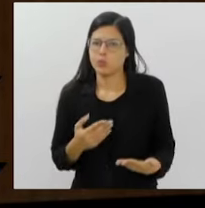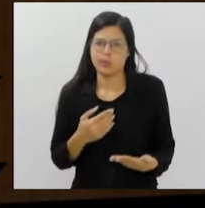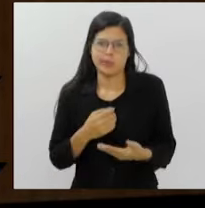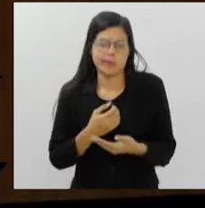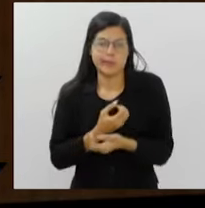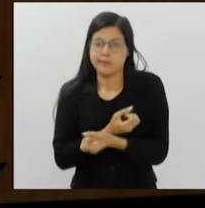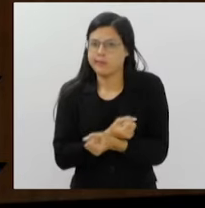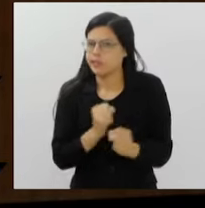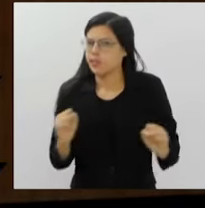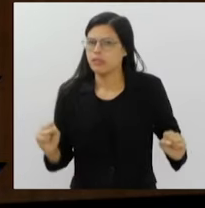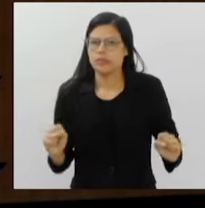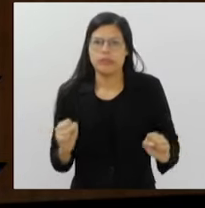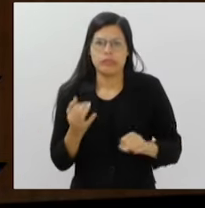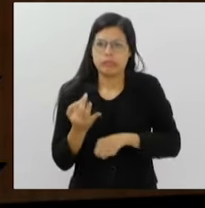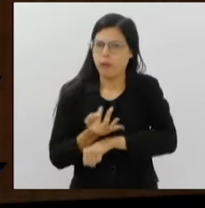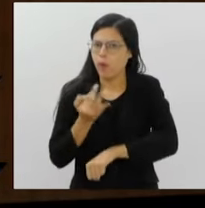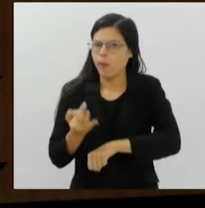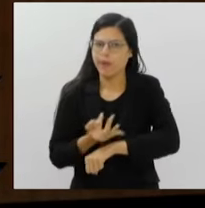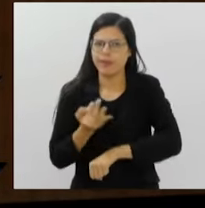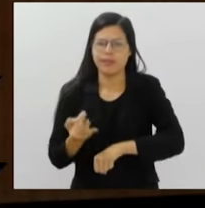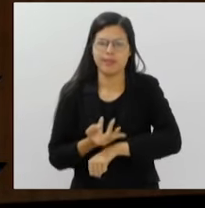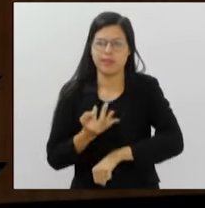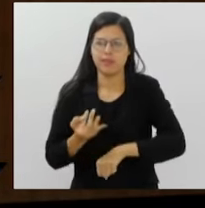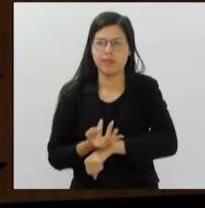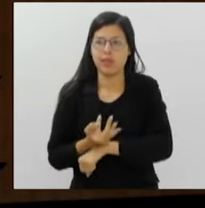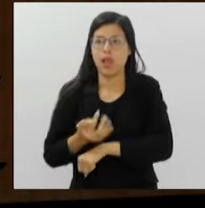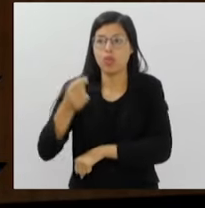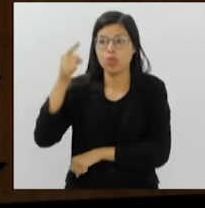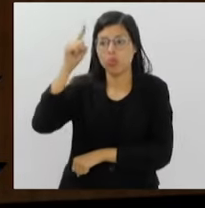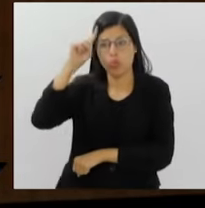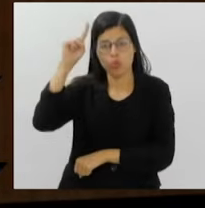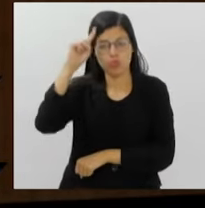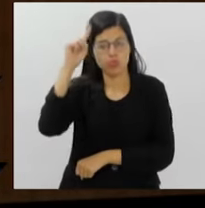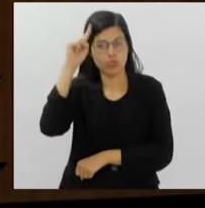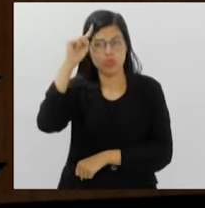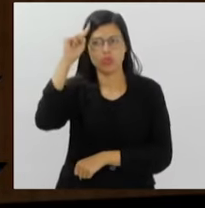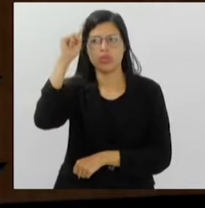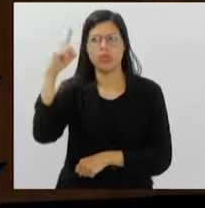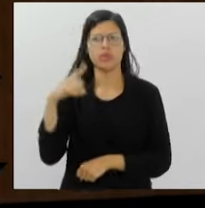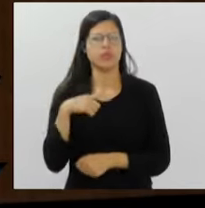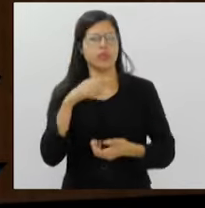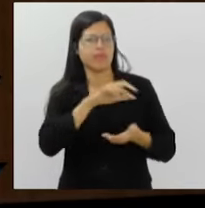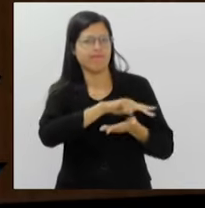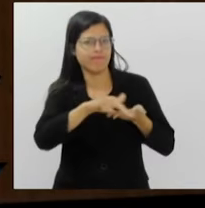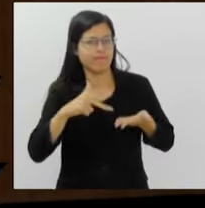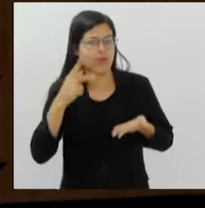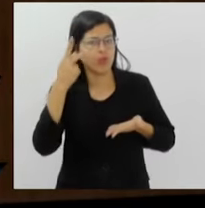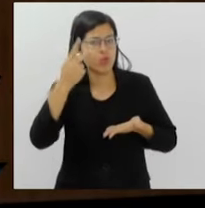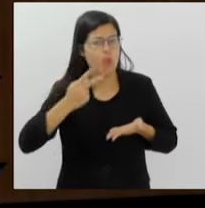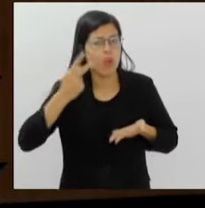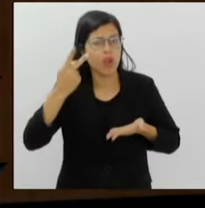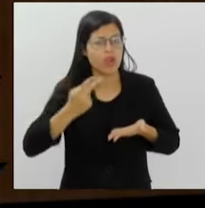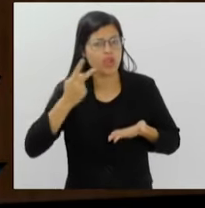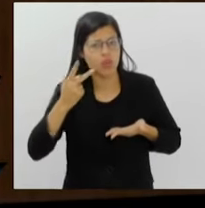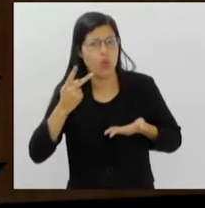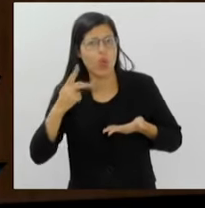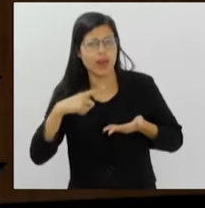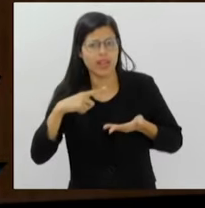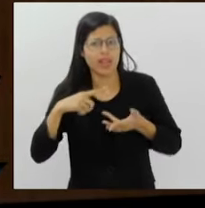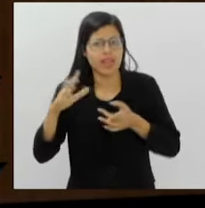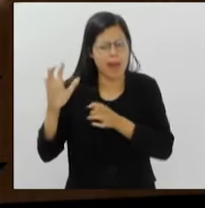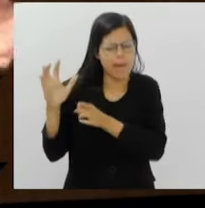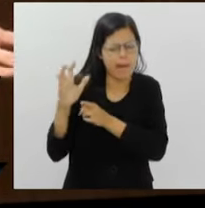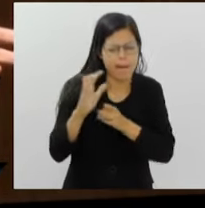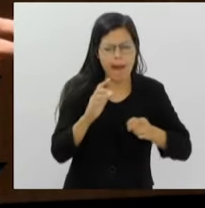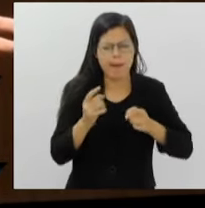possível aguentar. Não é todo dia. Todo dia. Nós temos aqui vários parlamentares ameaçados de morte por traficantes